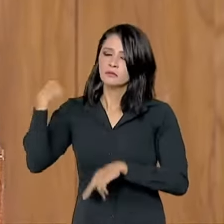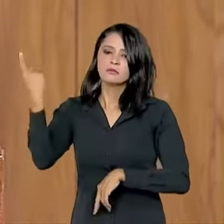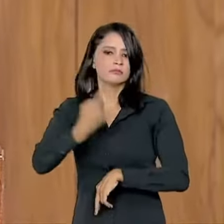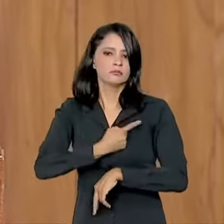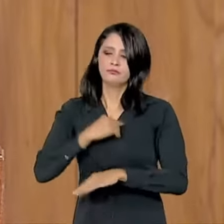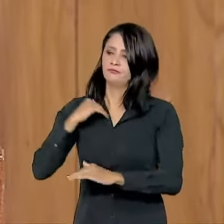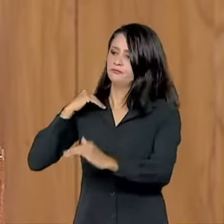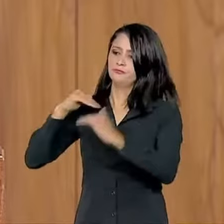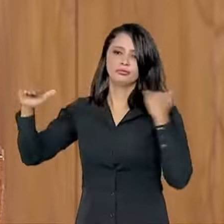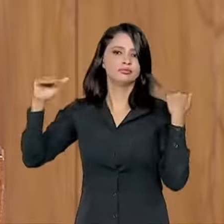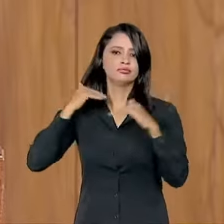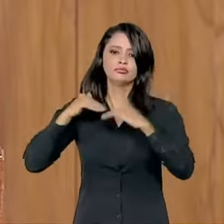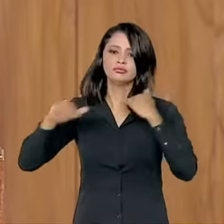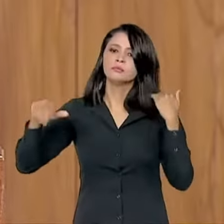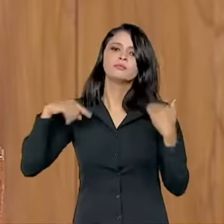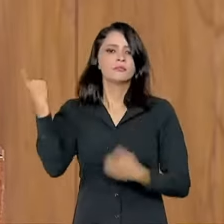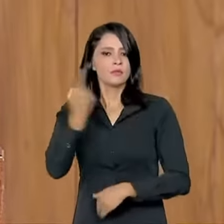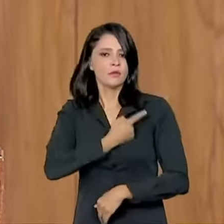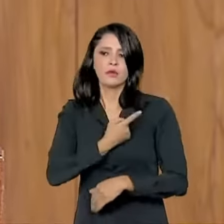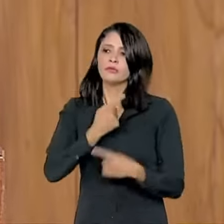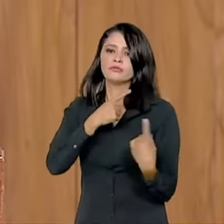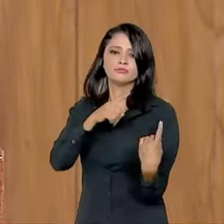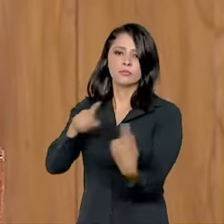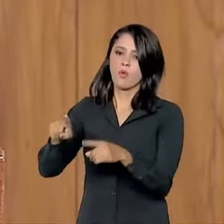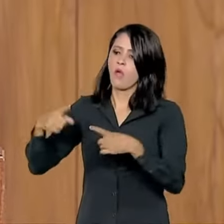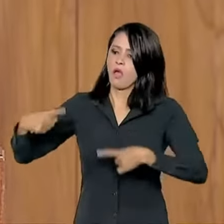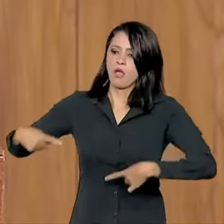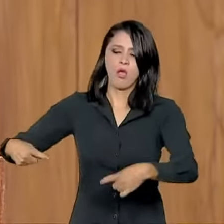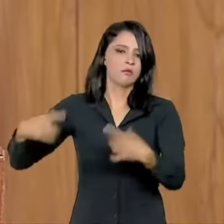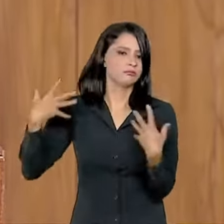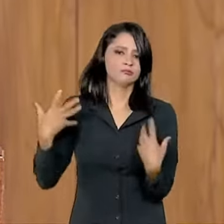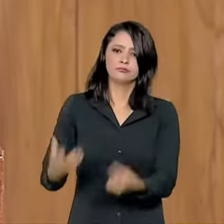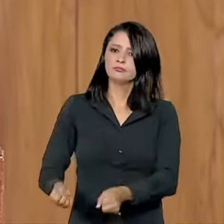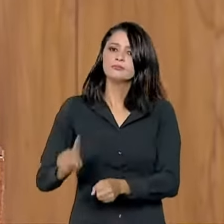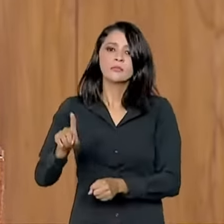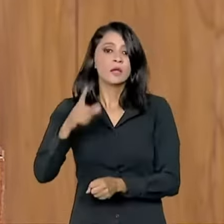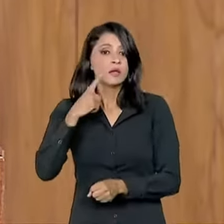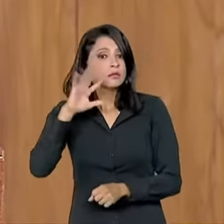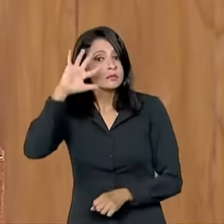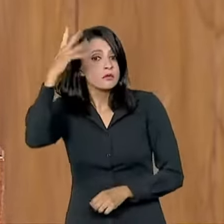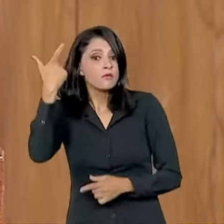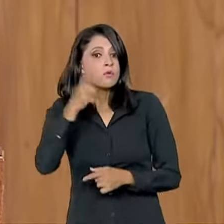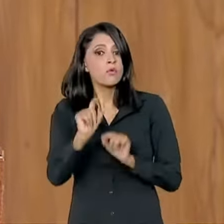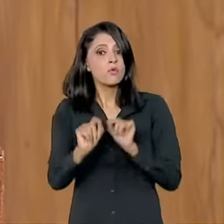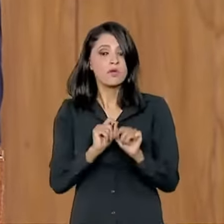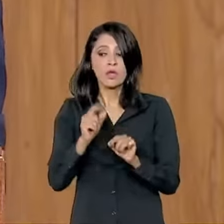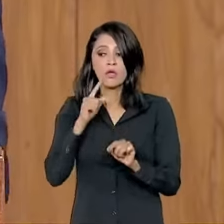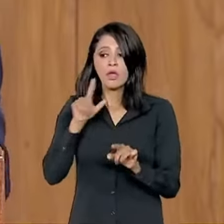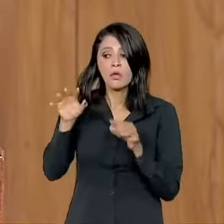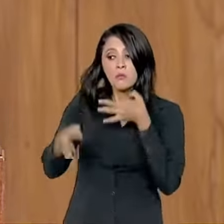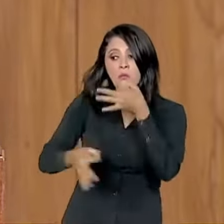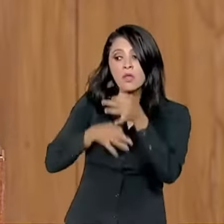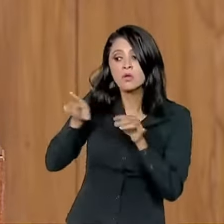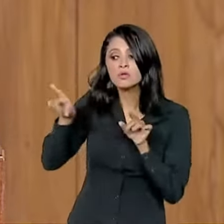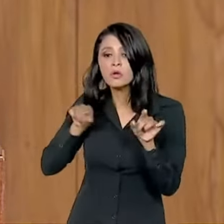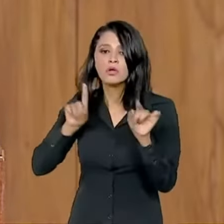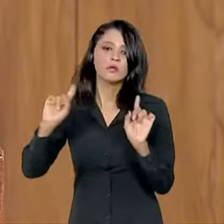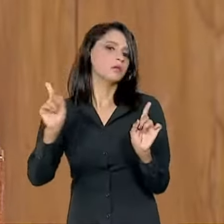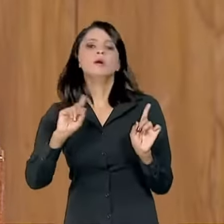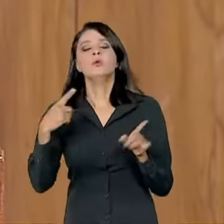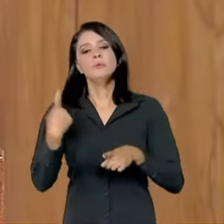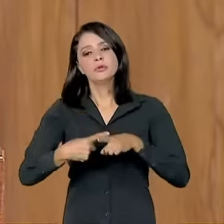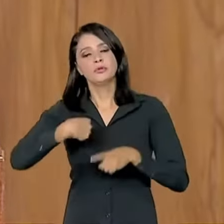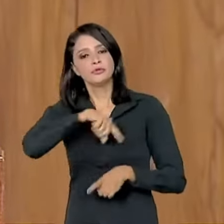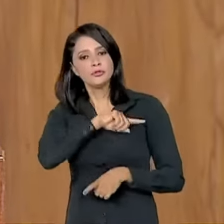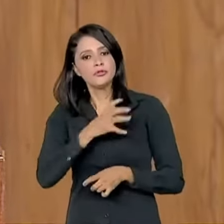não concordamos e nos colocamos contra a guerra e resolvemos não tomar lado, porque nós queremos criar